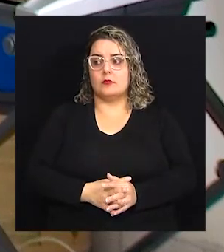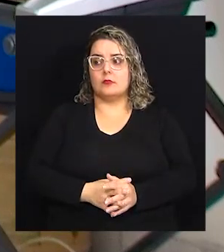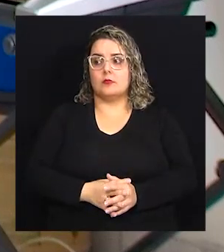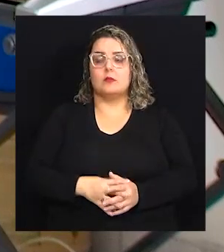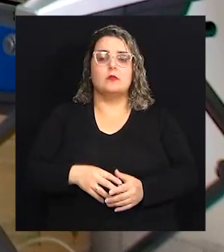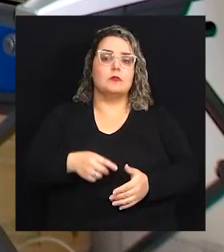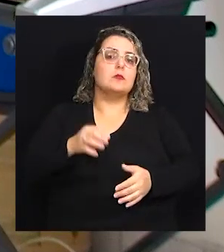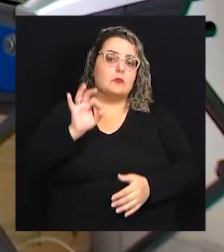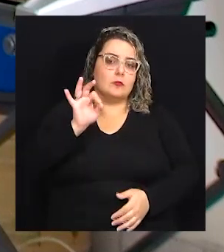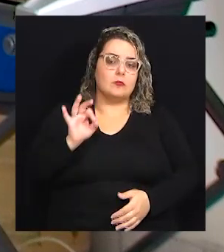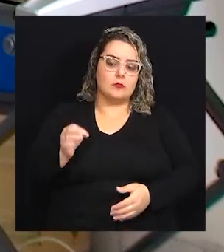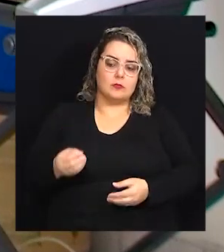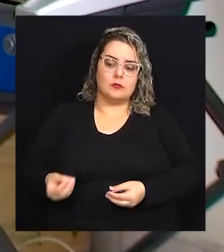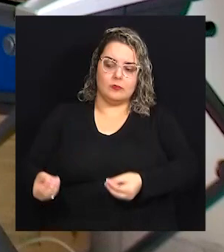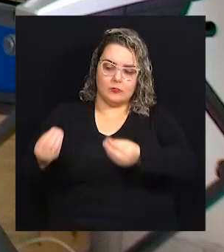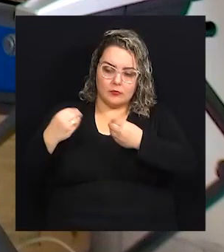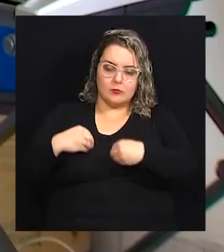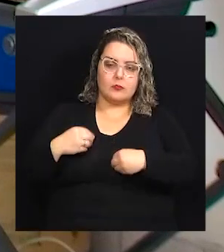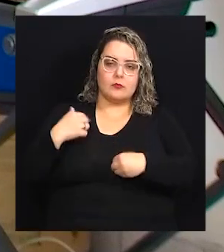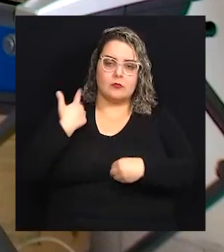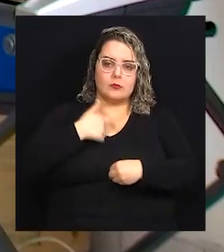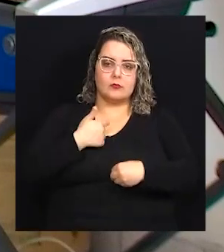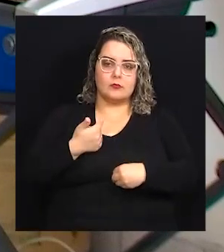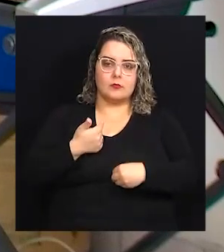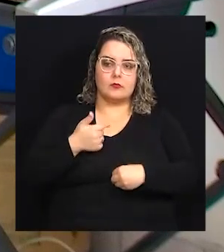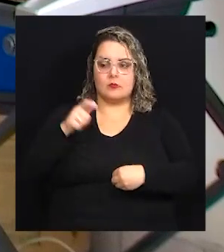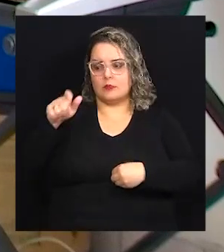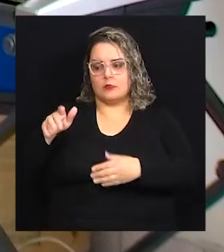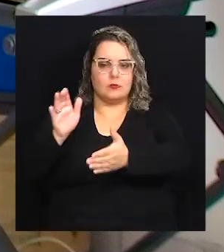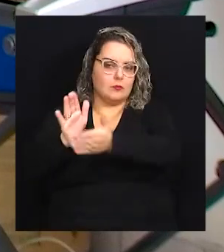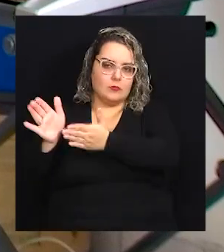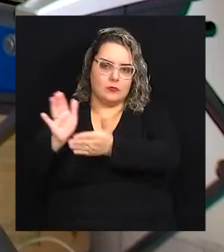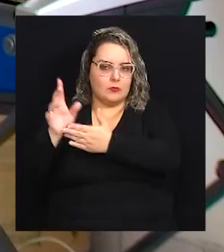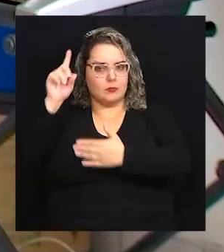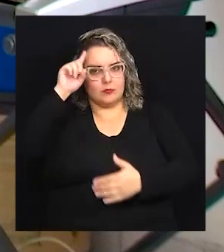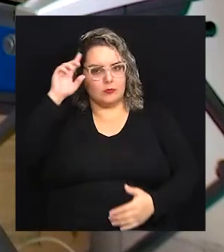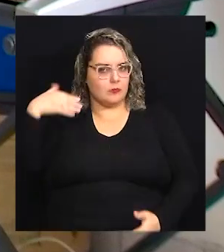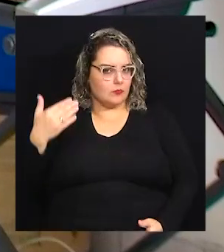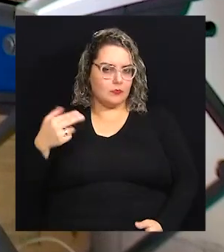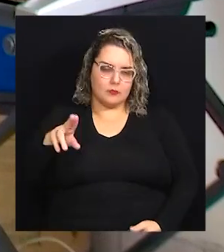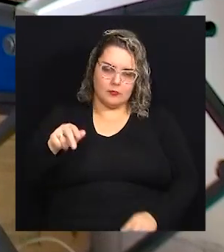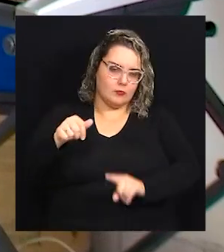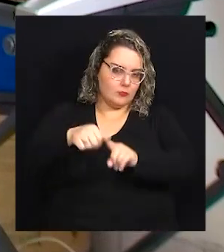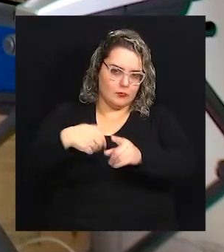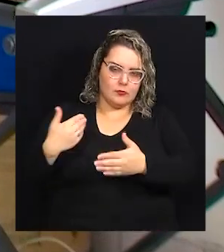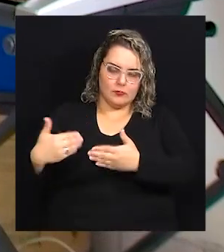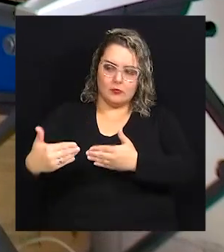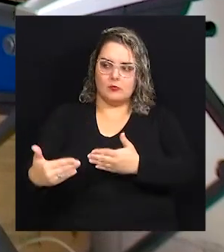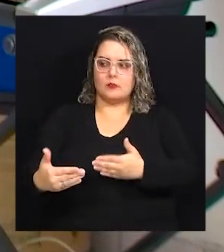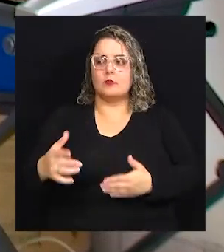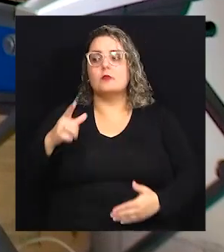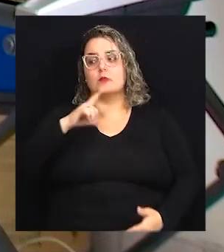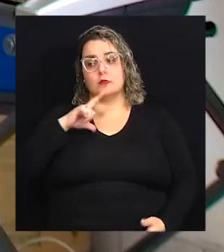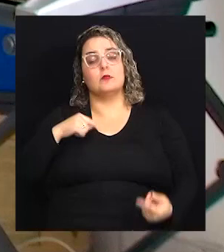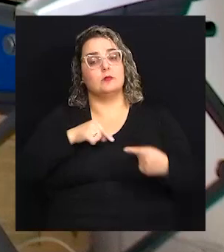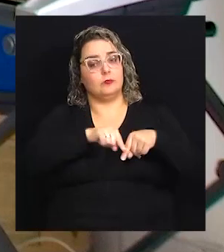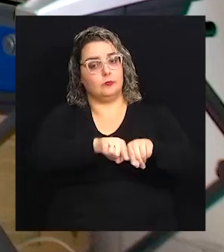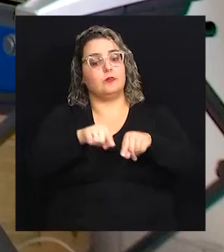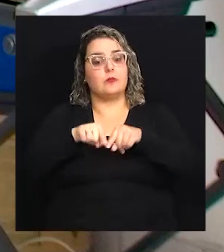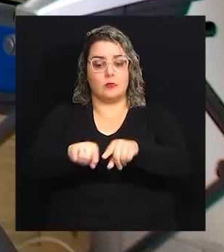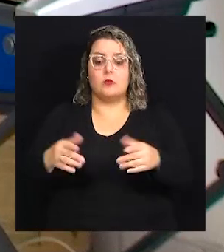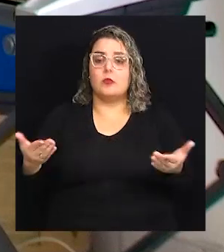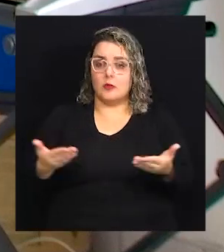passa para nós um valor do que a pessoa gasta diariamente ou mensalmente. Então nós temos